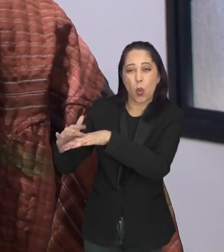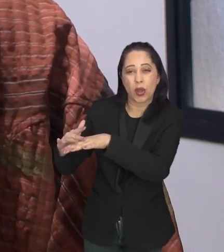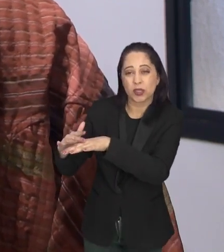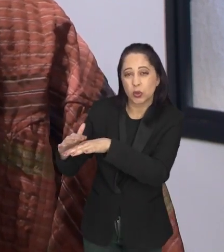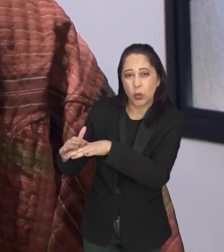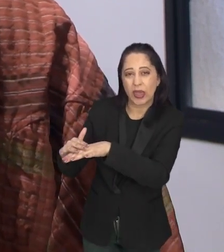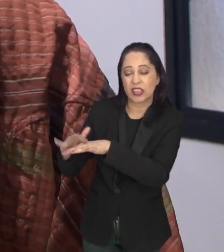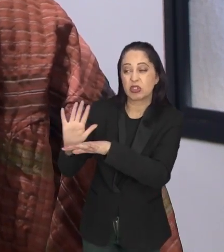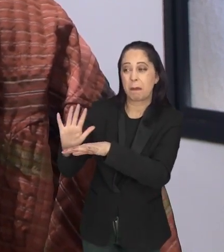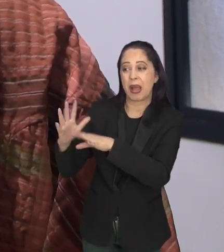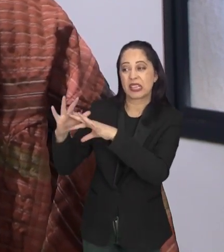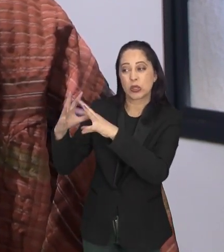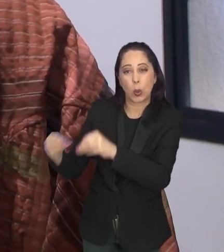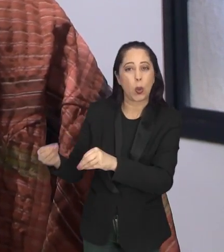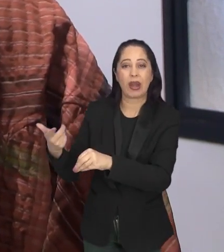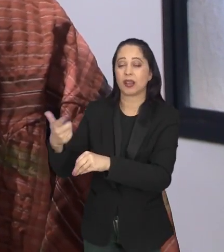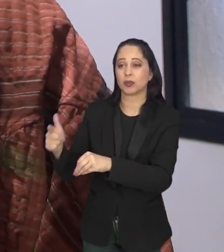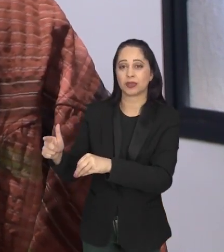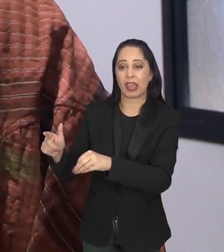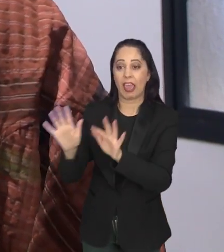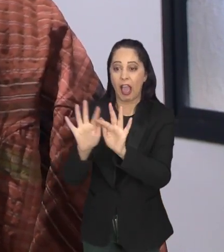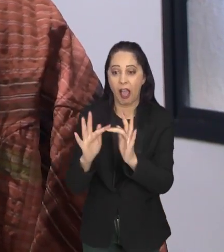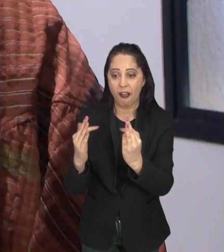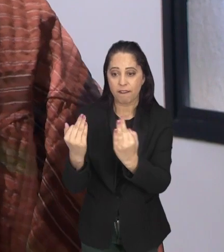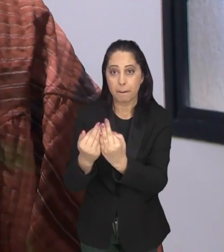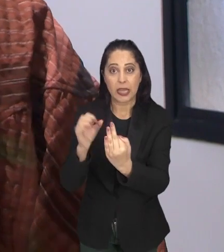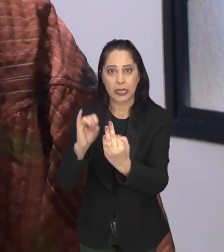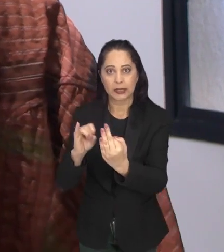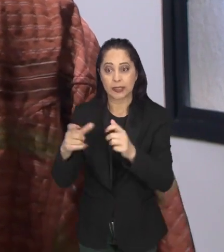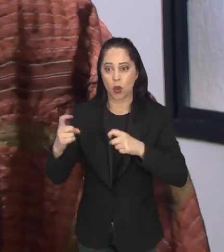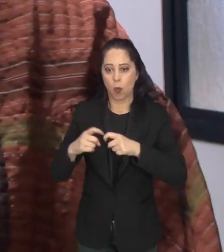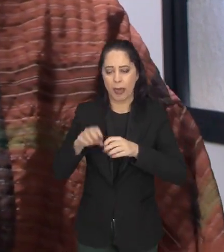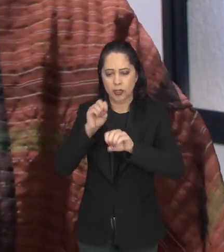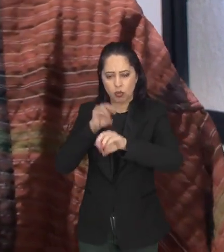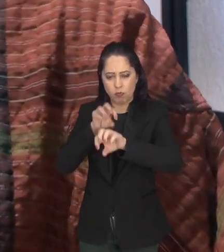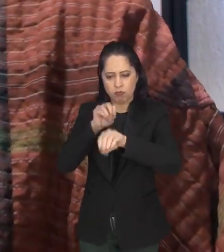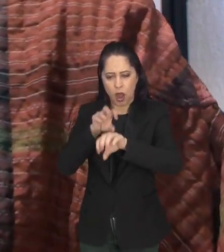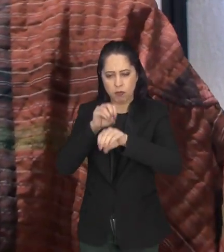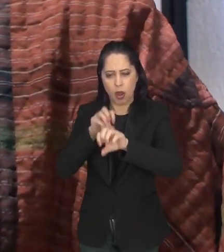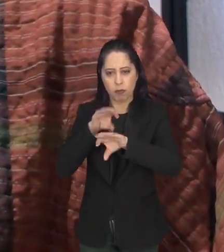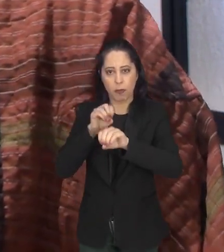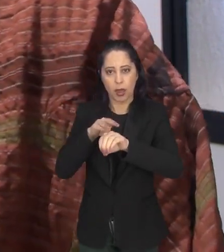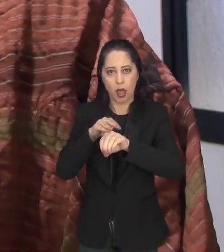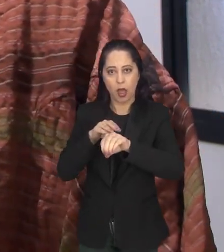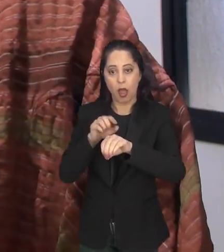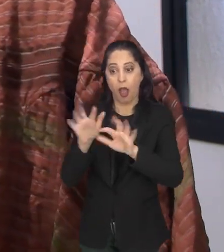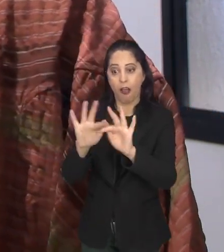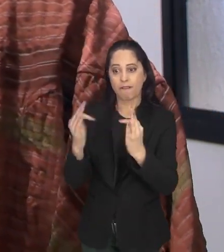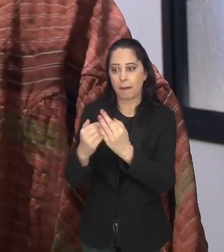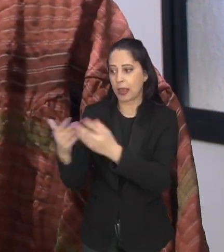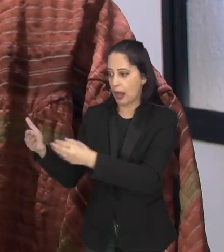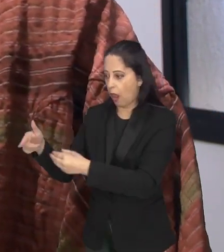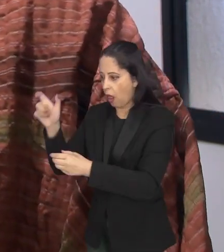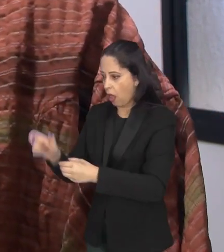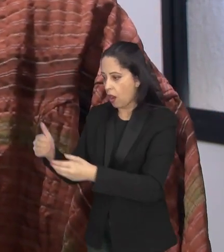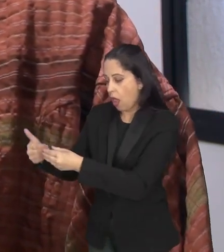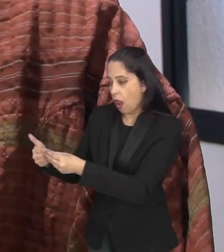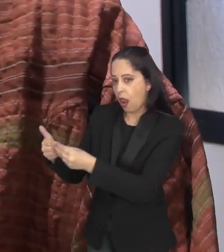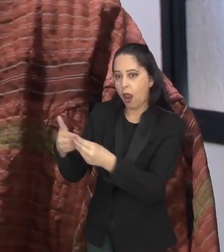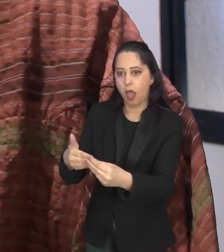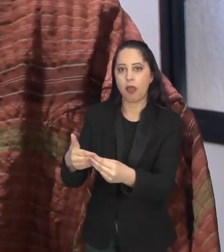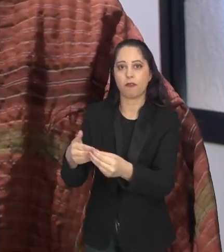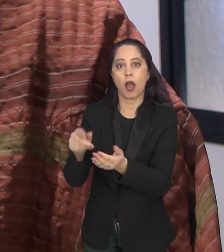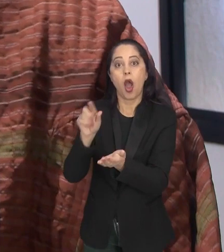esteja bem acompanhada, que ela esteja bem instruída de como cuidar do seu paciente, provavelmente ele vai levar para casa e vai cuidar dele para